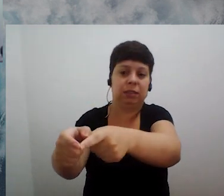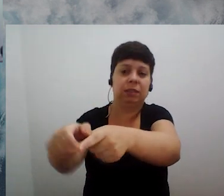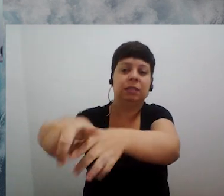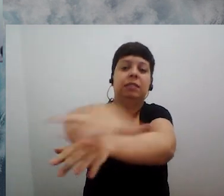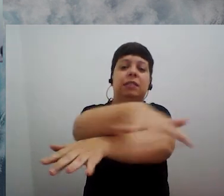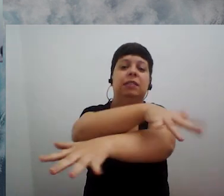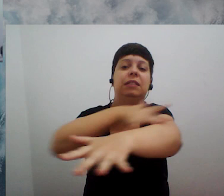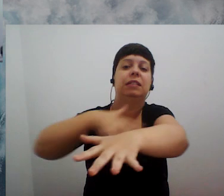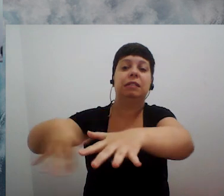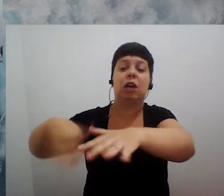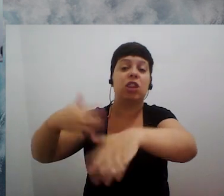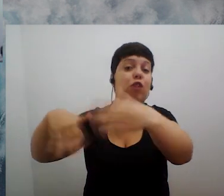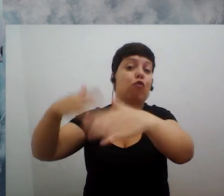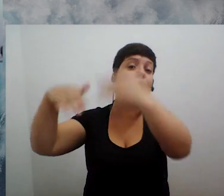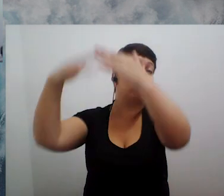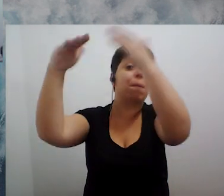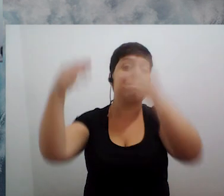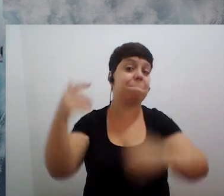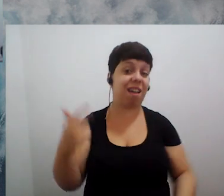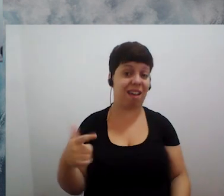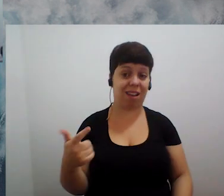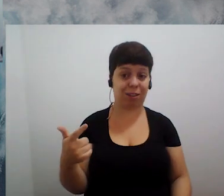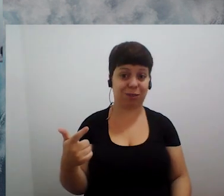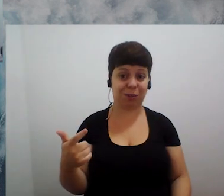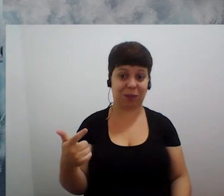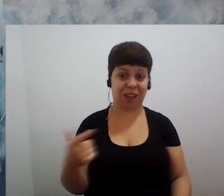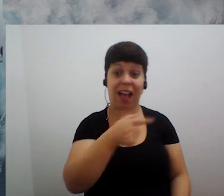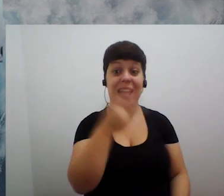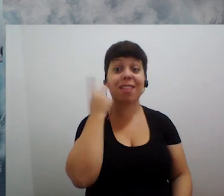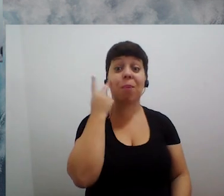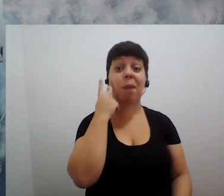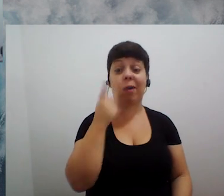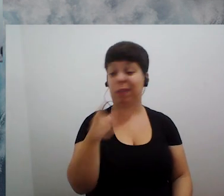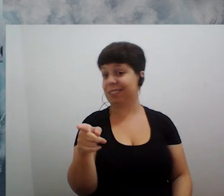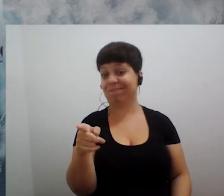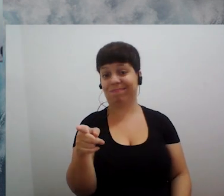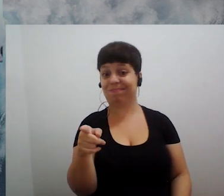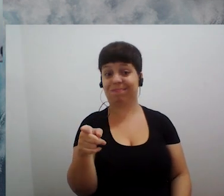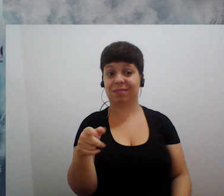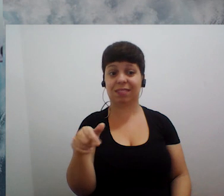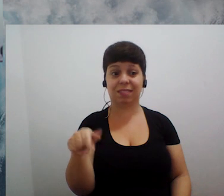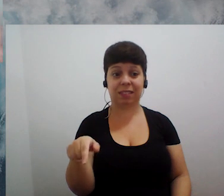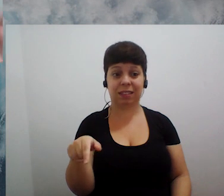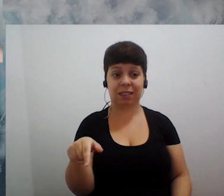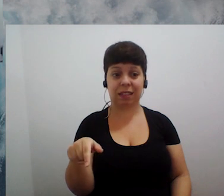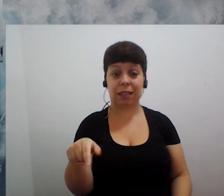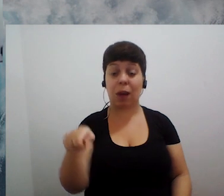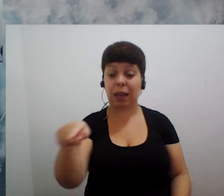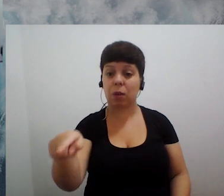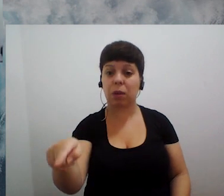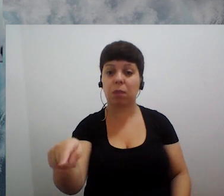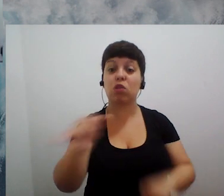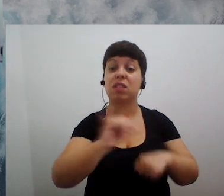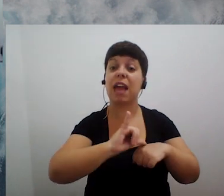nosso entorno, não houve o chamado desenvolvimento que toda a cidade de São Paulo passou. E aí, por muito tempo, o